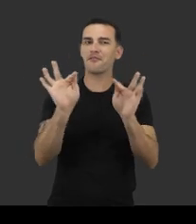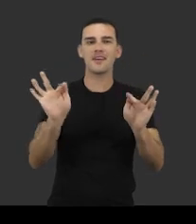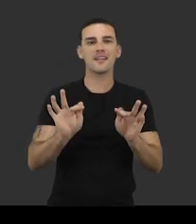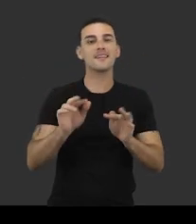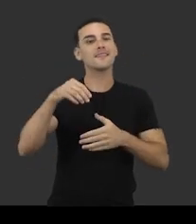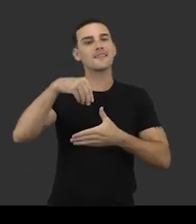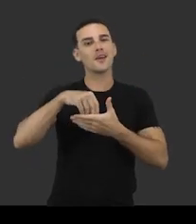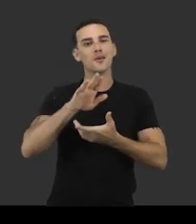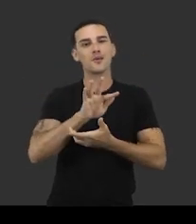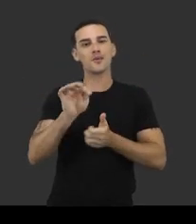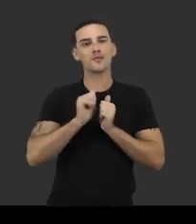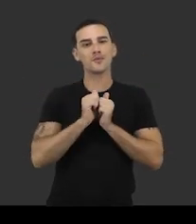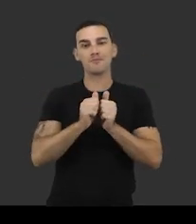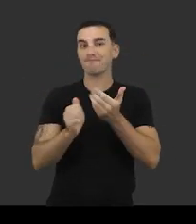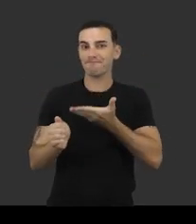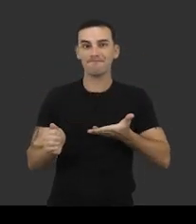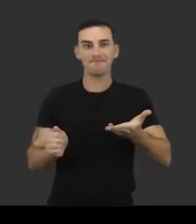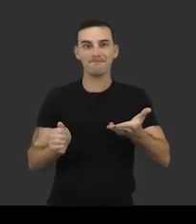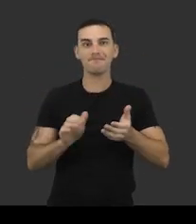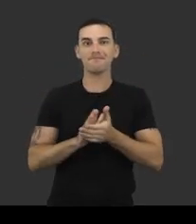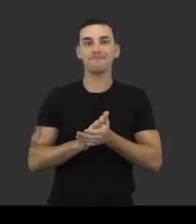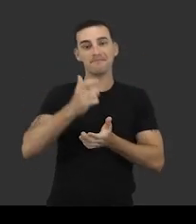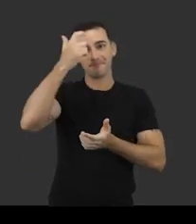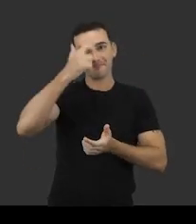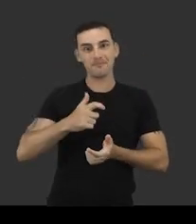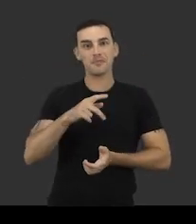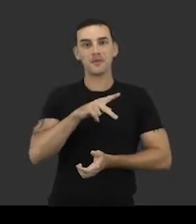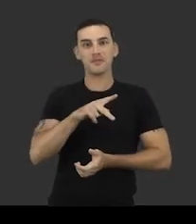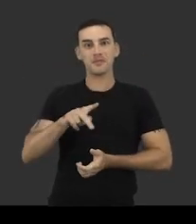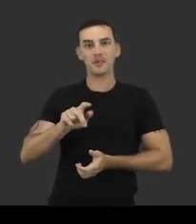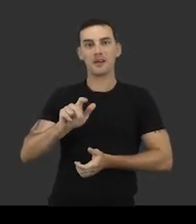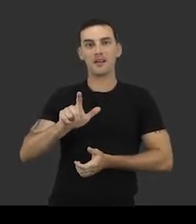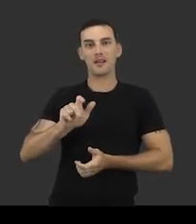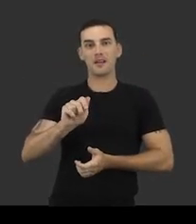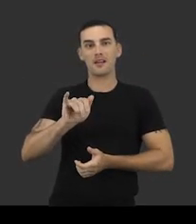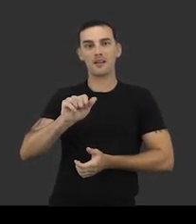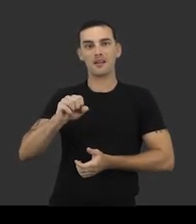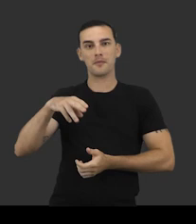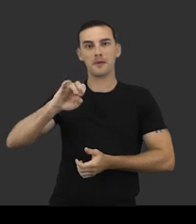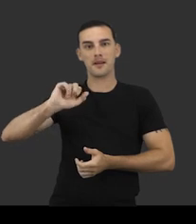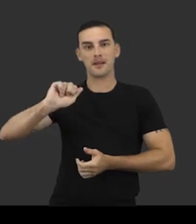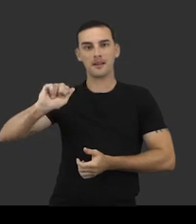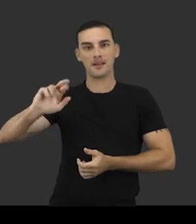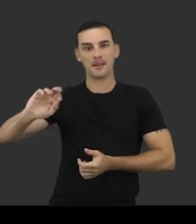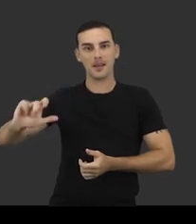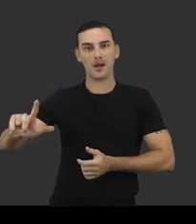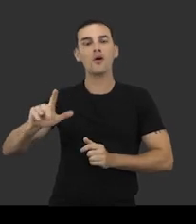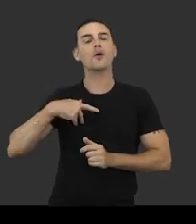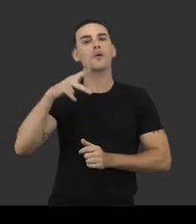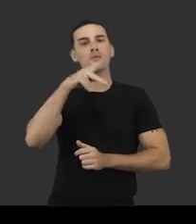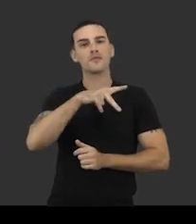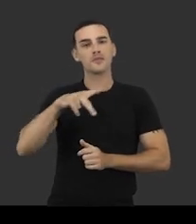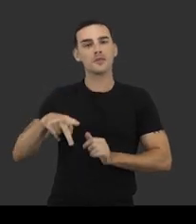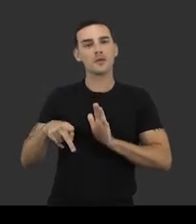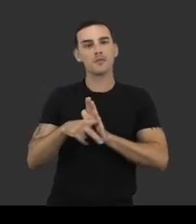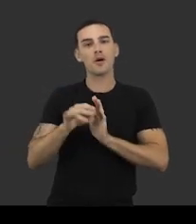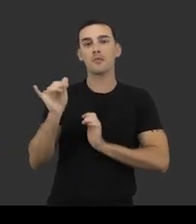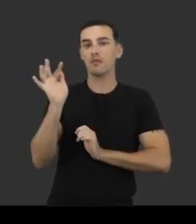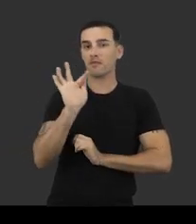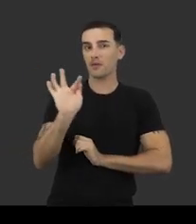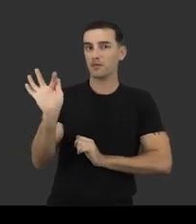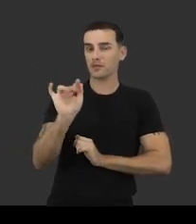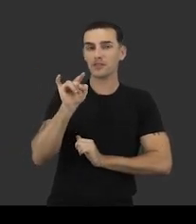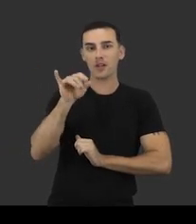na Universidade Federal Fluminense. Eu sou professora Laís David Amaral. Eu sou professora do curso de graduação em odontologia